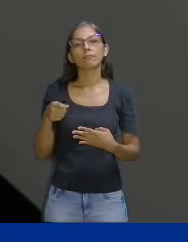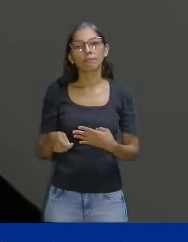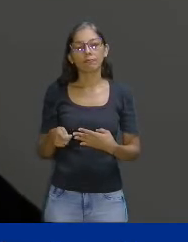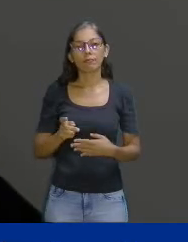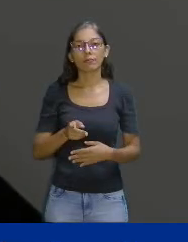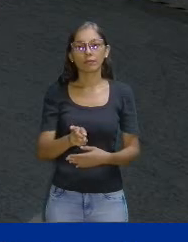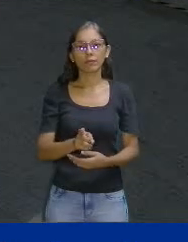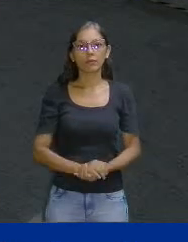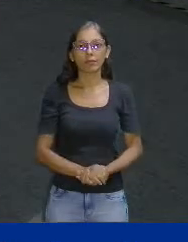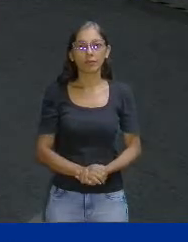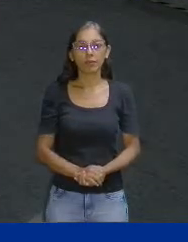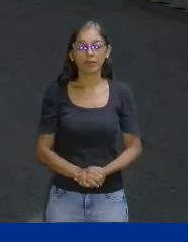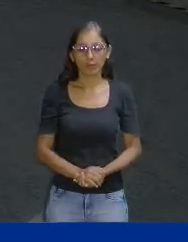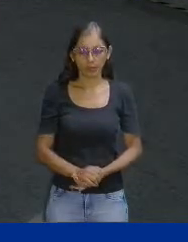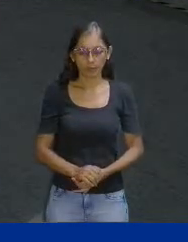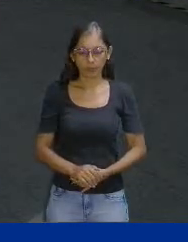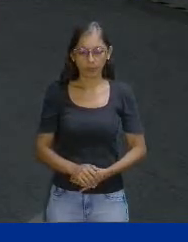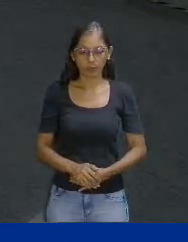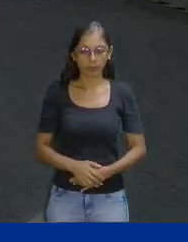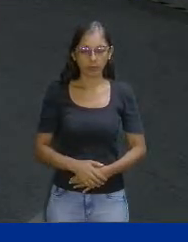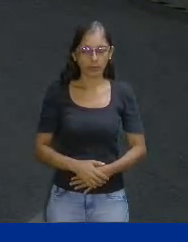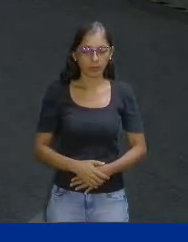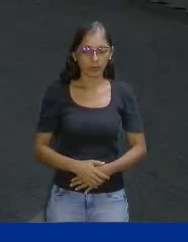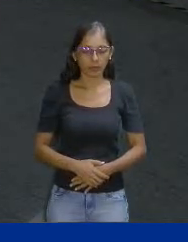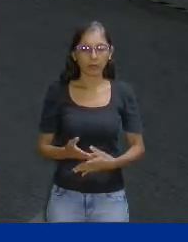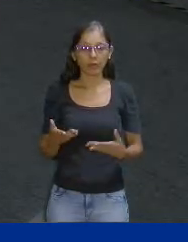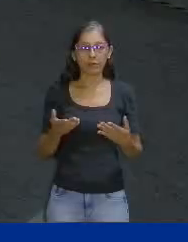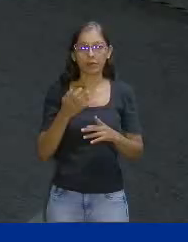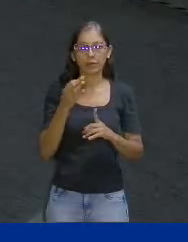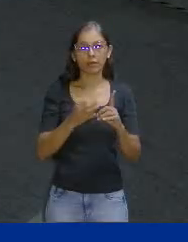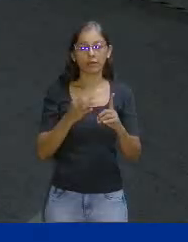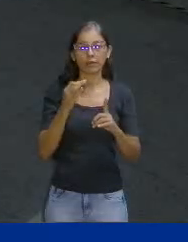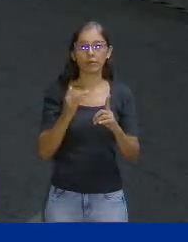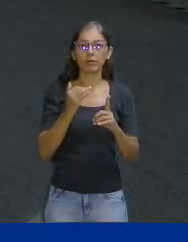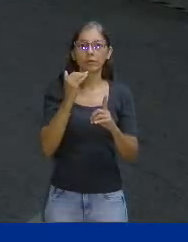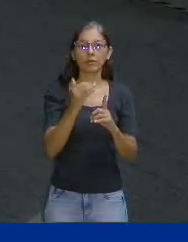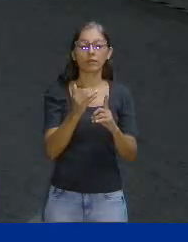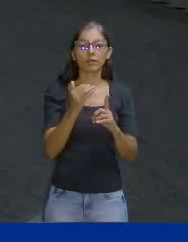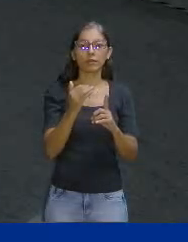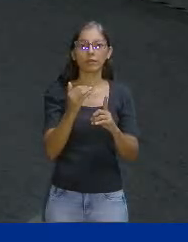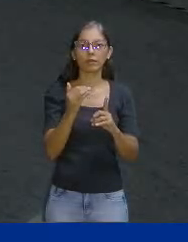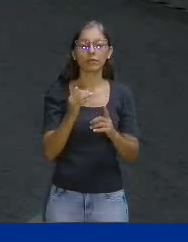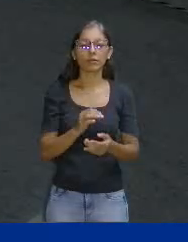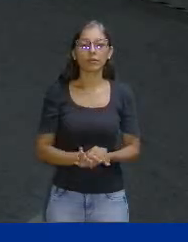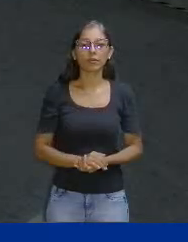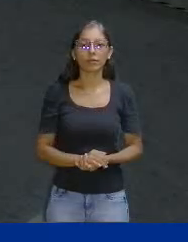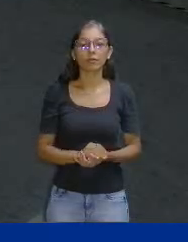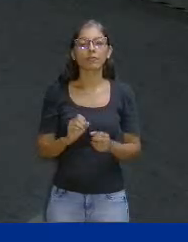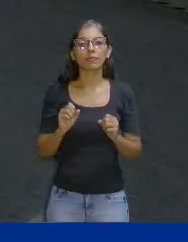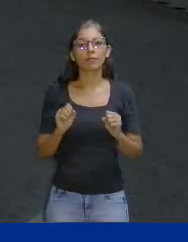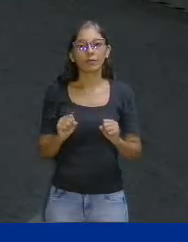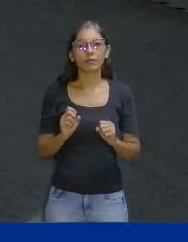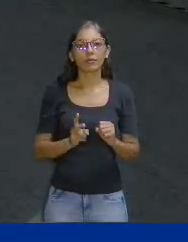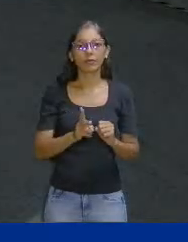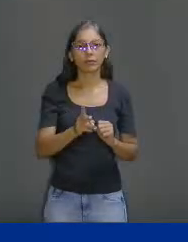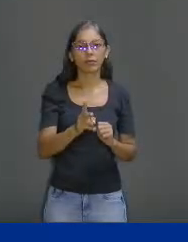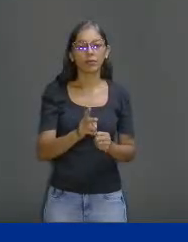relatório. Senhora Procuradora. Imagem para o plenário. Nos parecer, senhor presidente. Pode